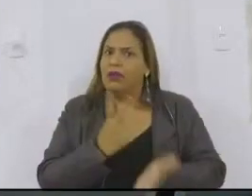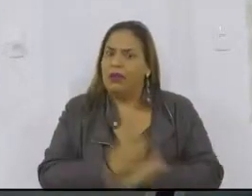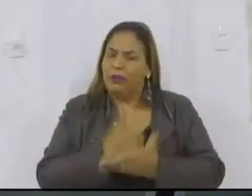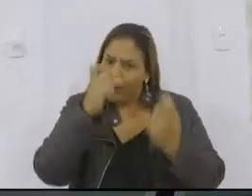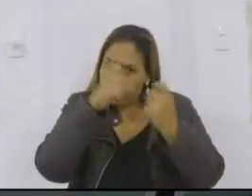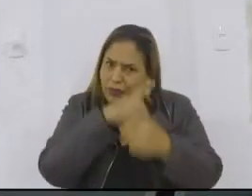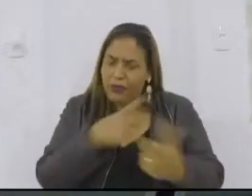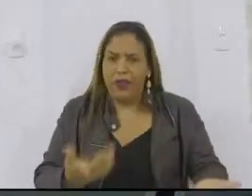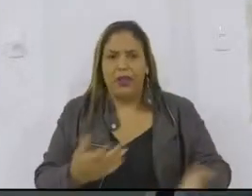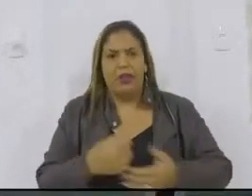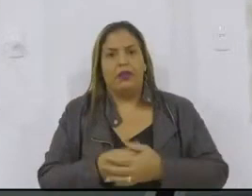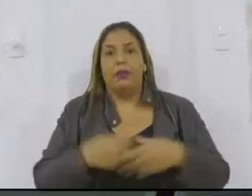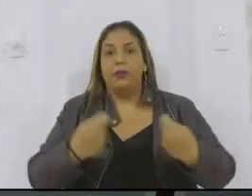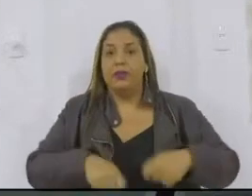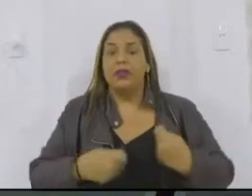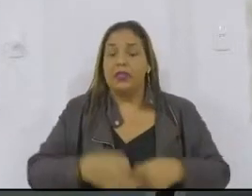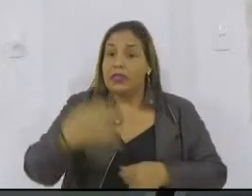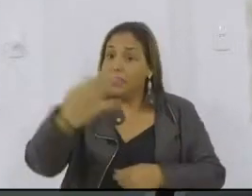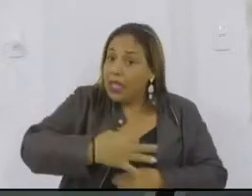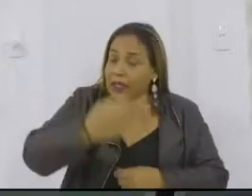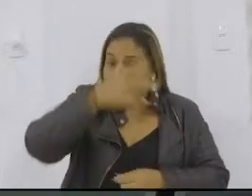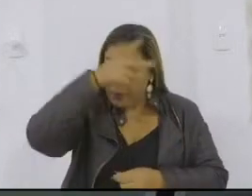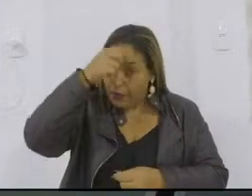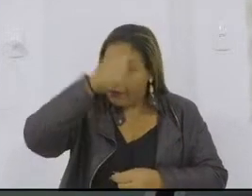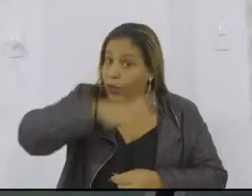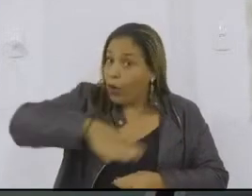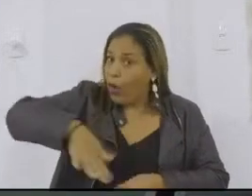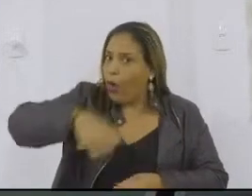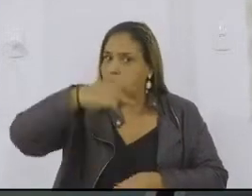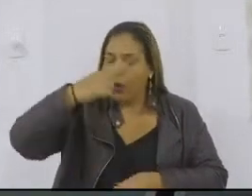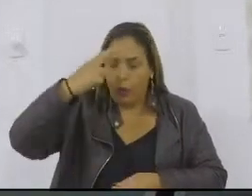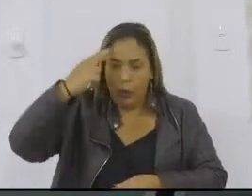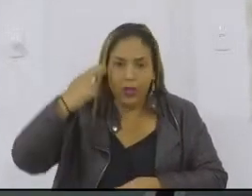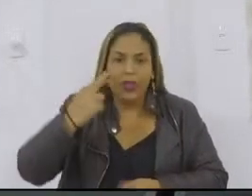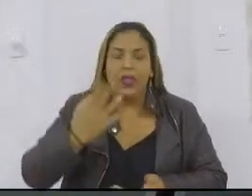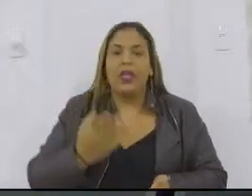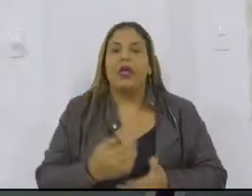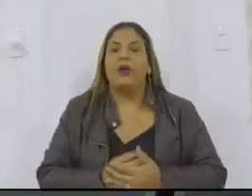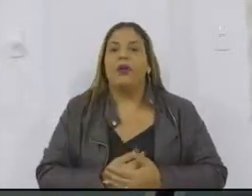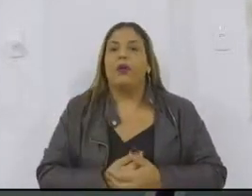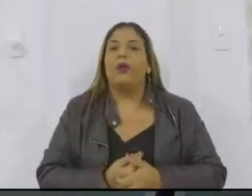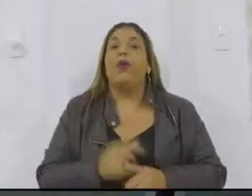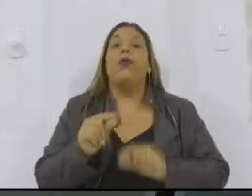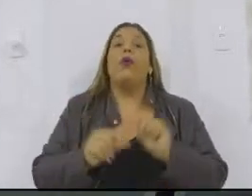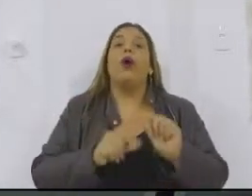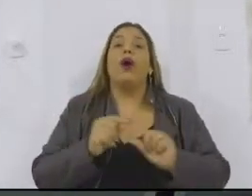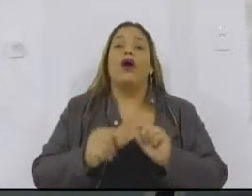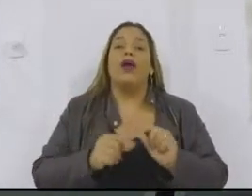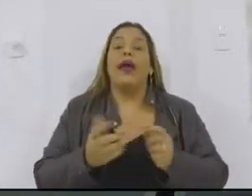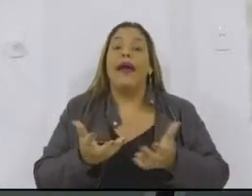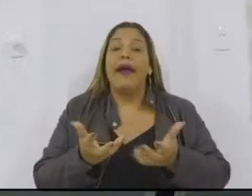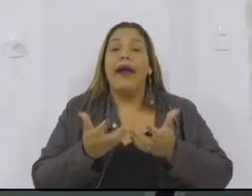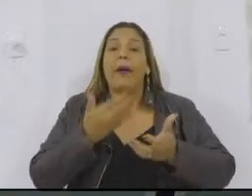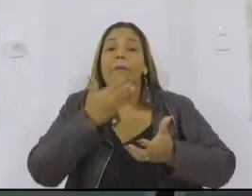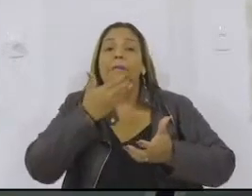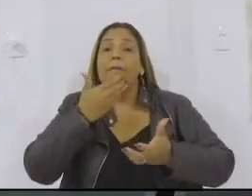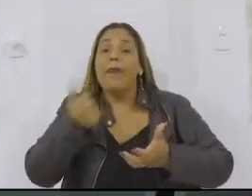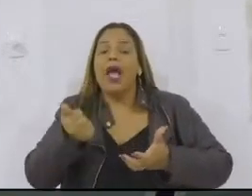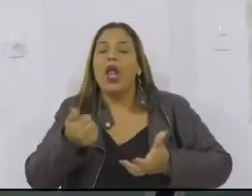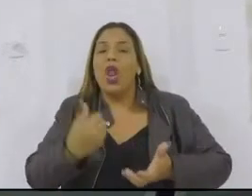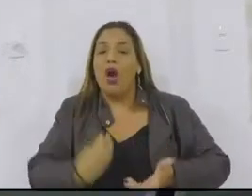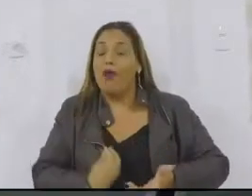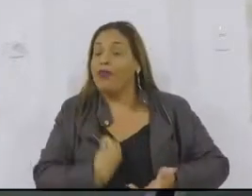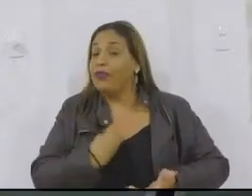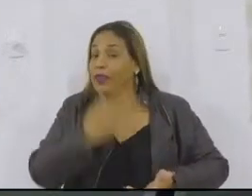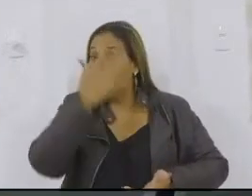certeza que o nosso prefeito está aí para isso, para dar qualidade de vida para as pessoas, para dar